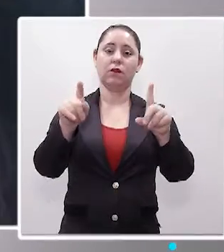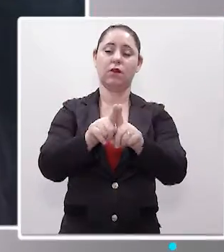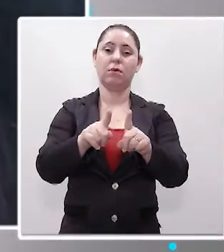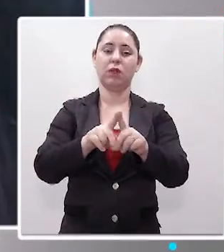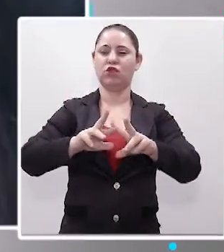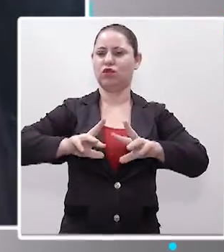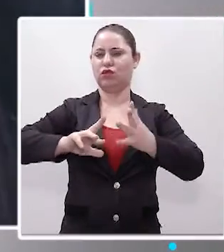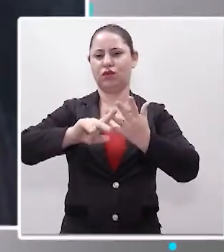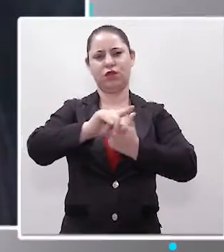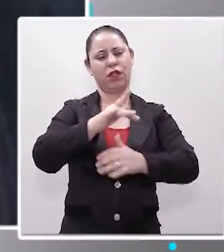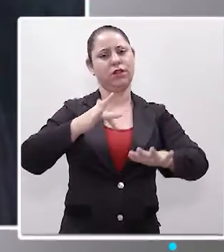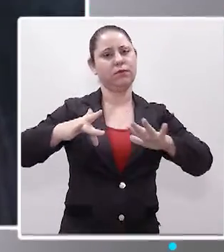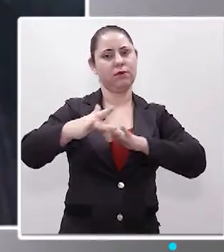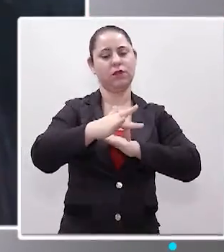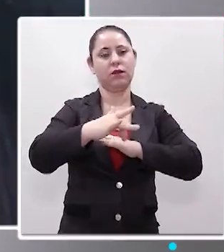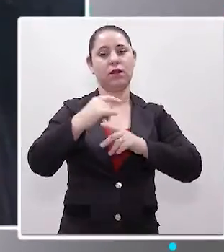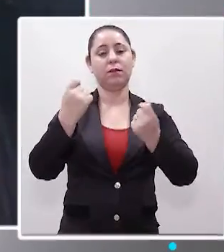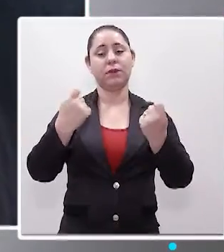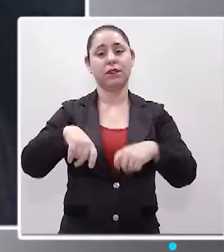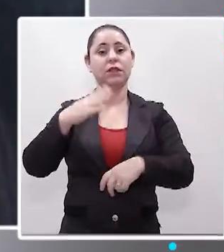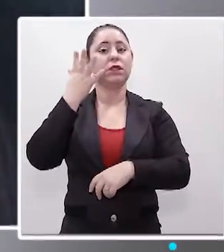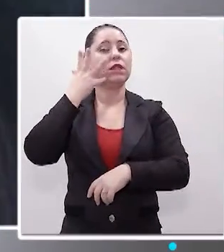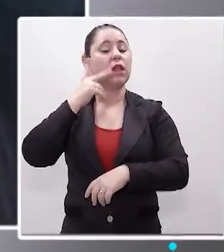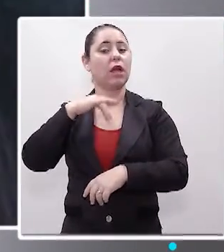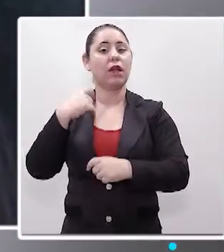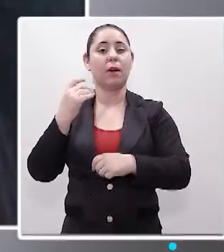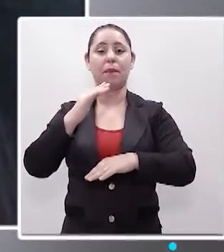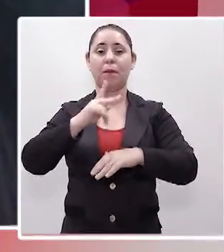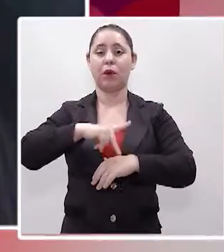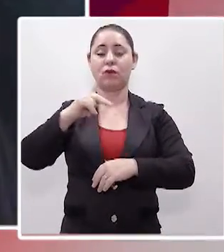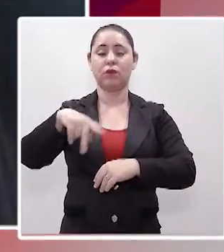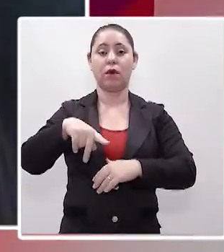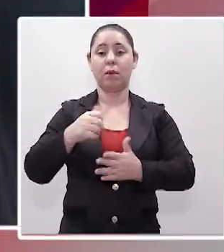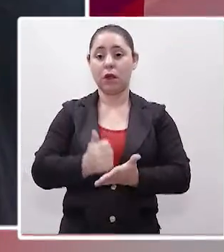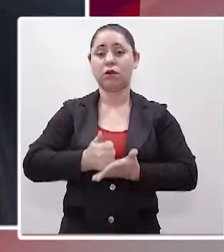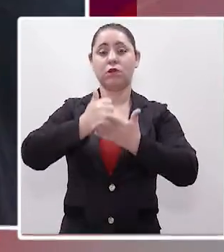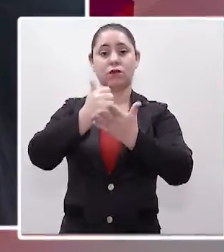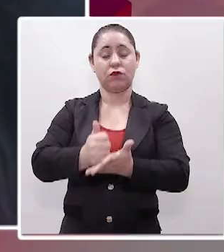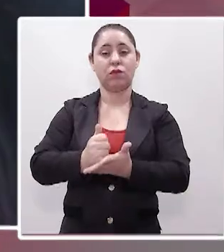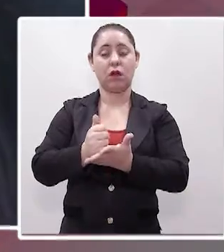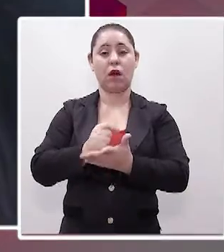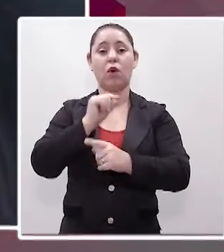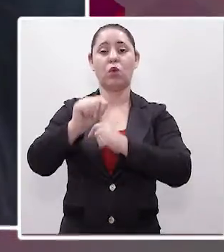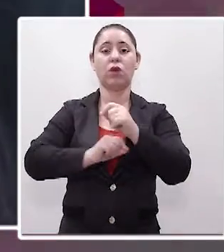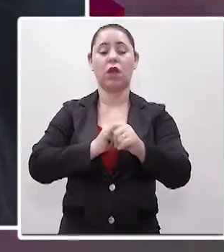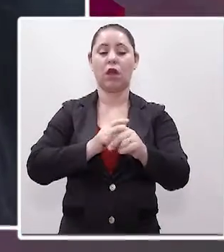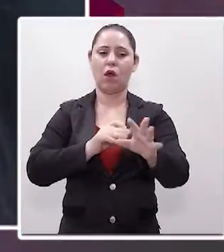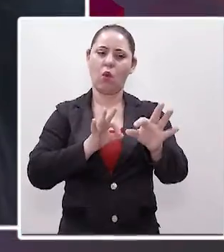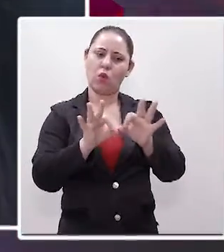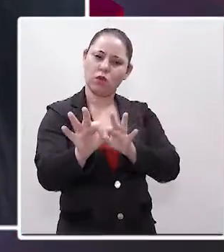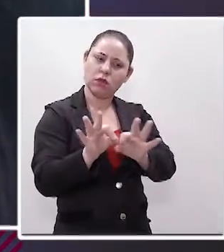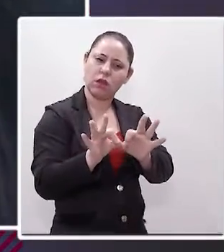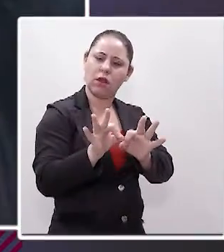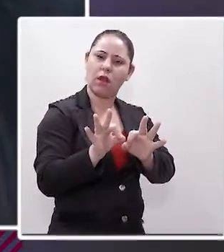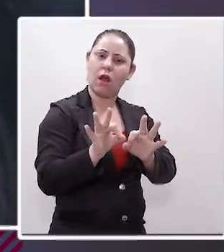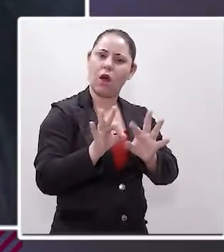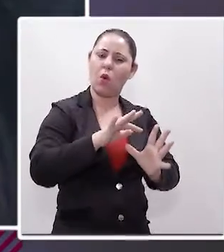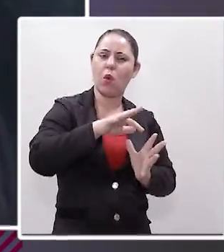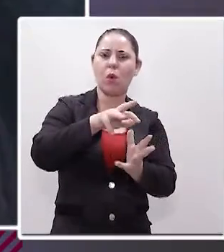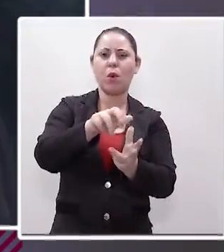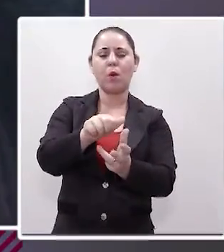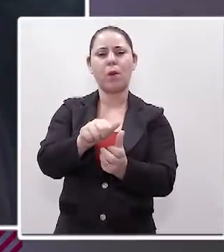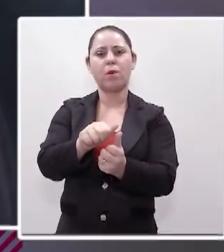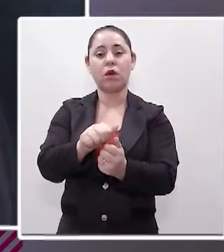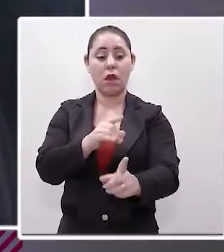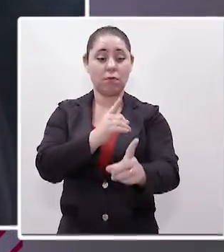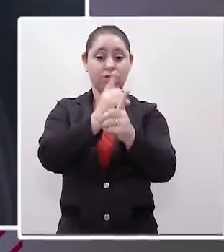diferentes mídias. As crianças precisam dos professores para ajudar eles a filtrarem todo esse